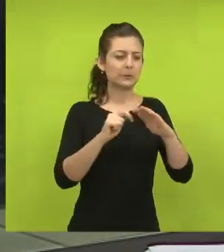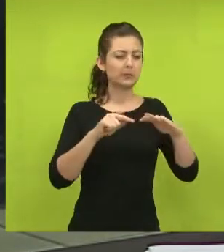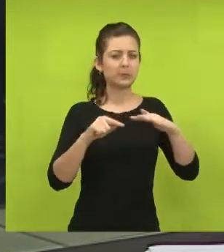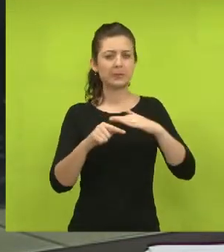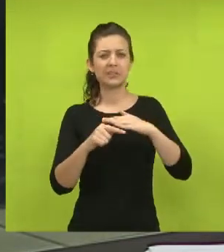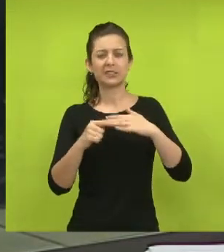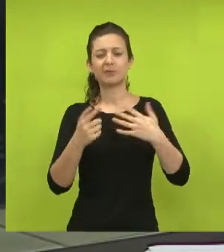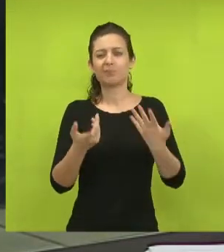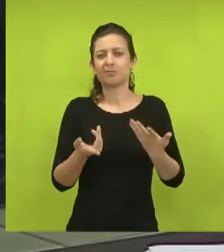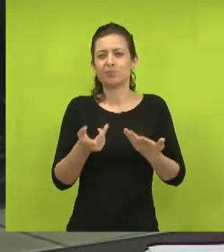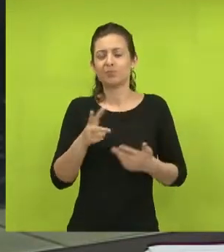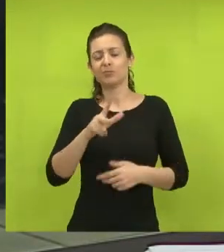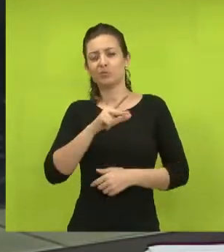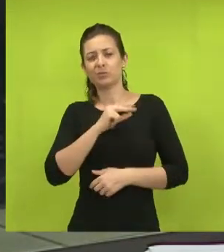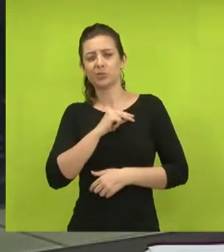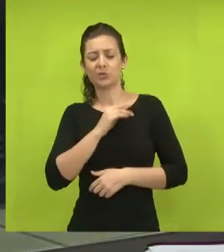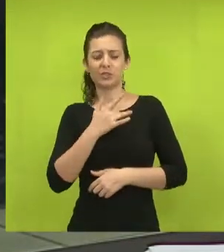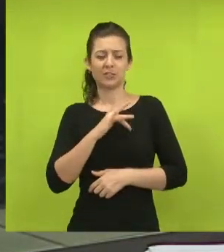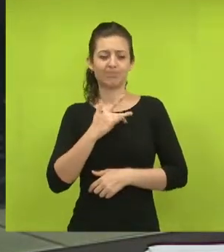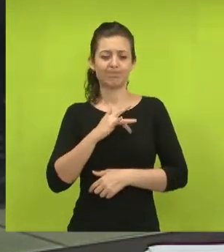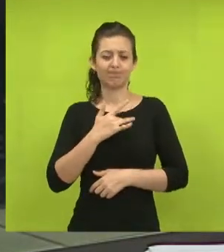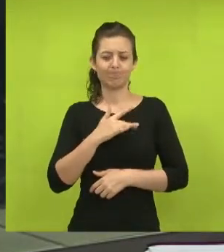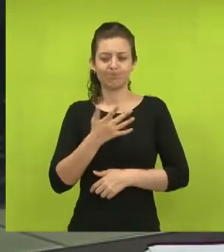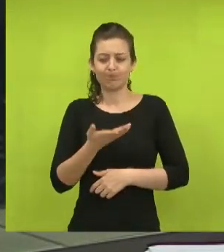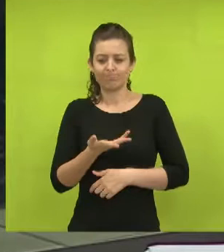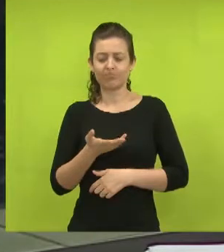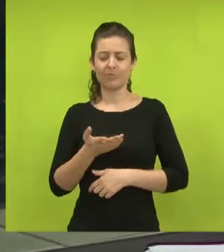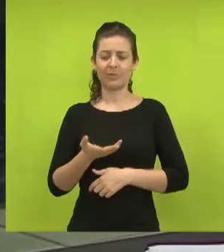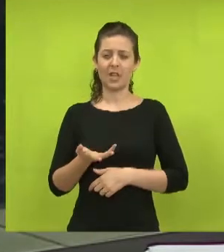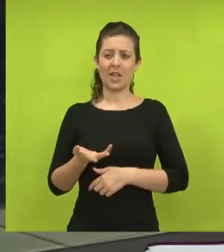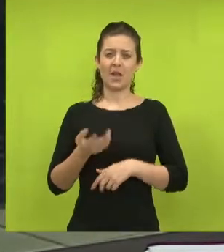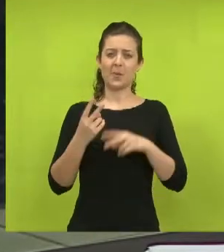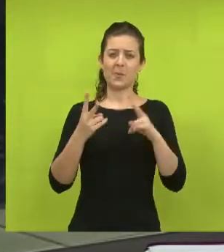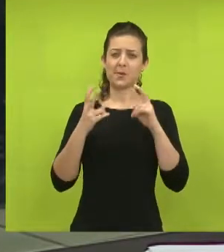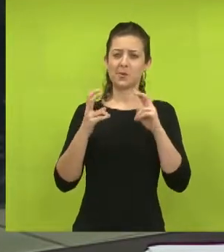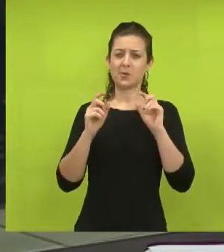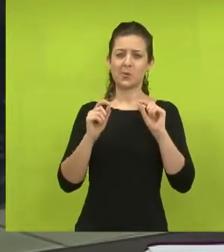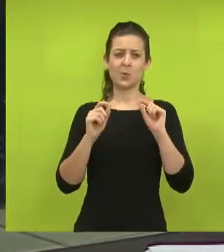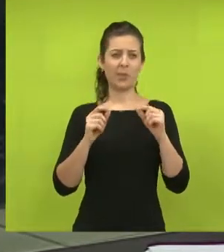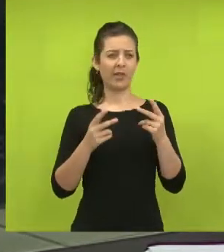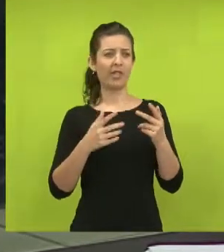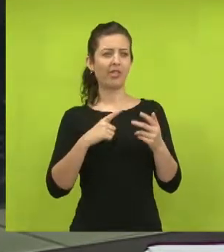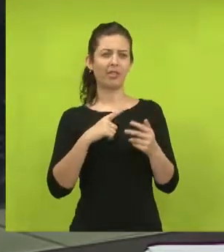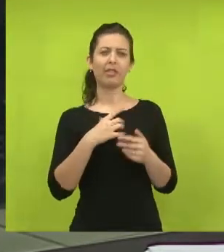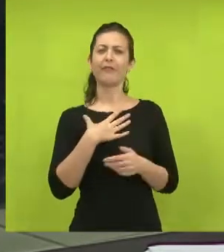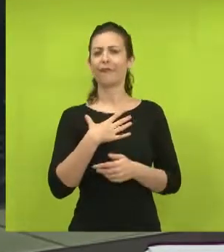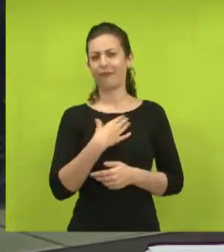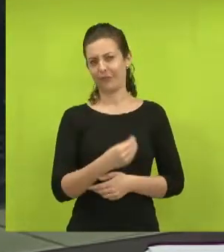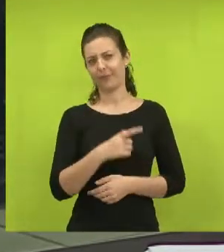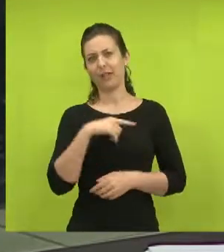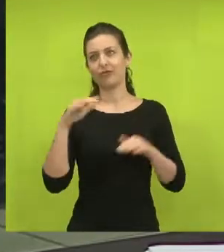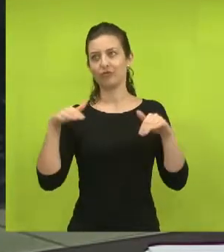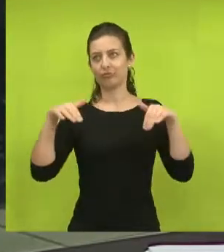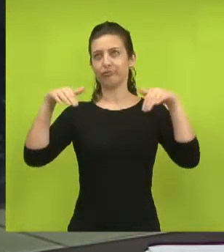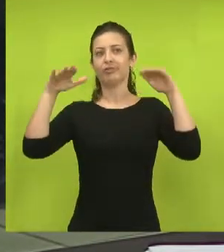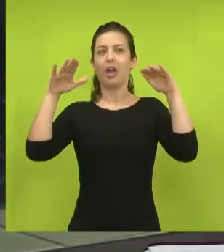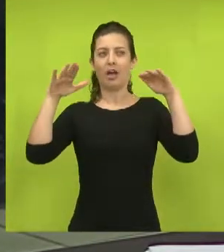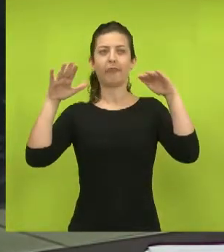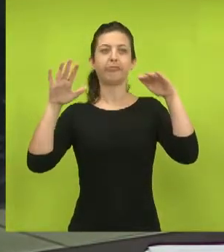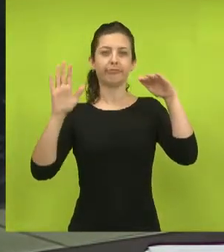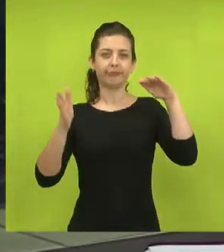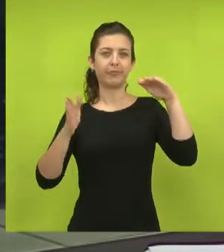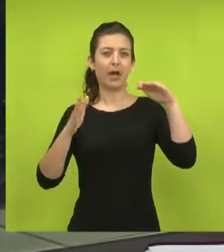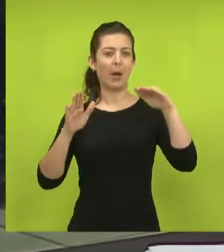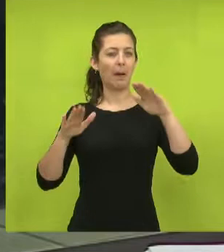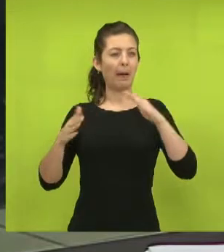pena. É uma pena porque eu sempre vejo, né? Tenho filhos, né? Agora já estão grandes. Mas,